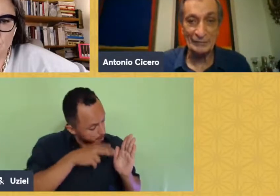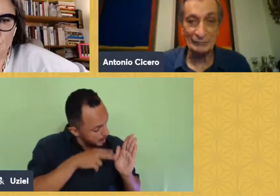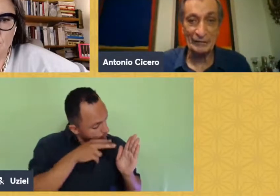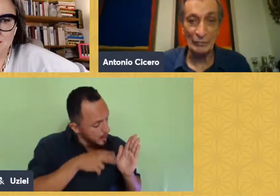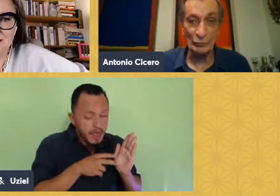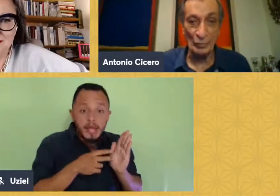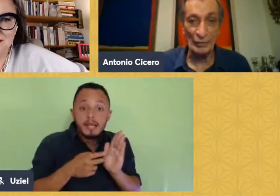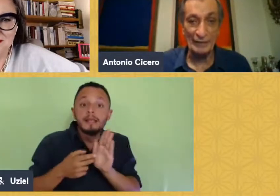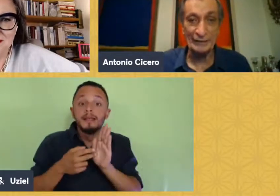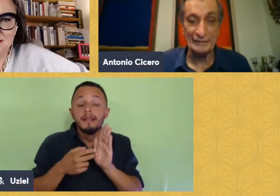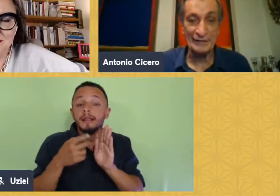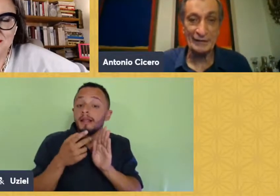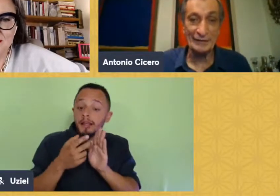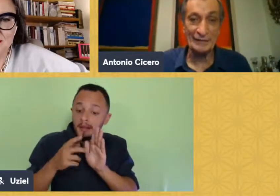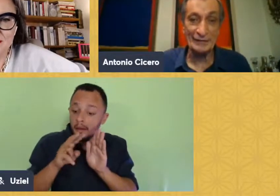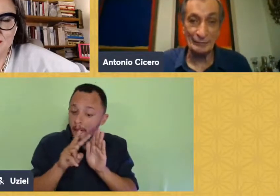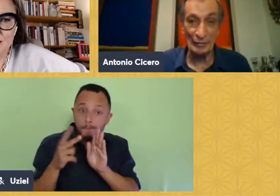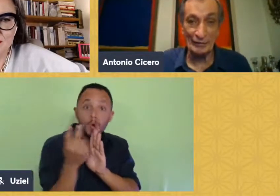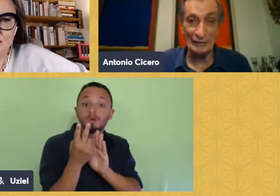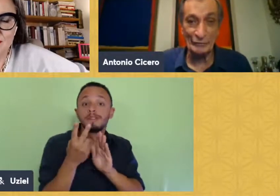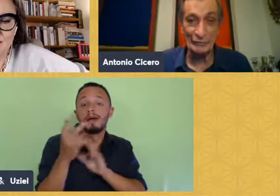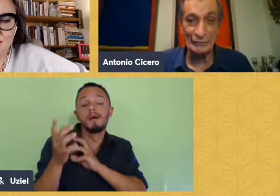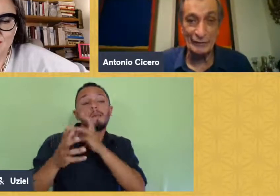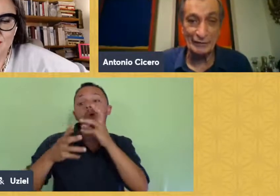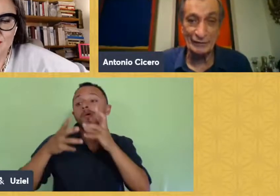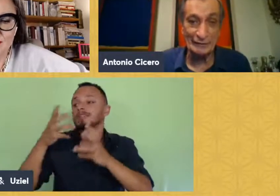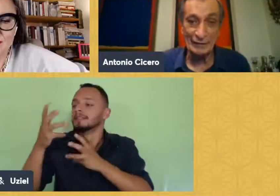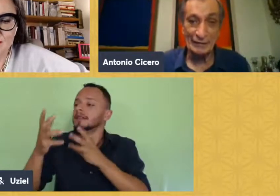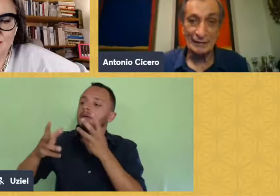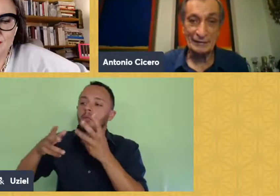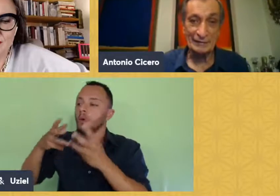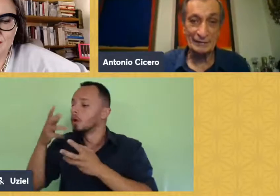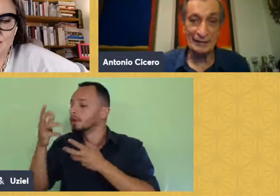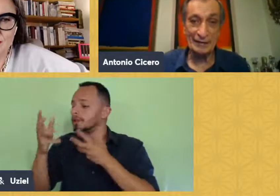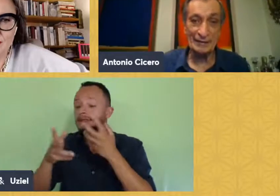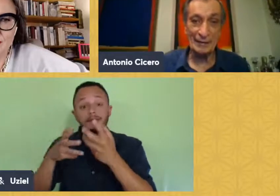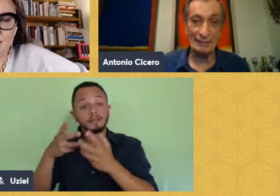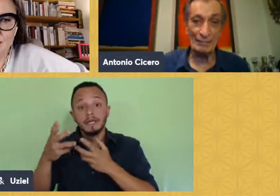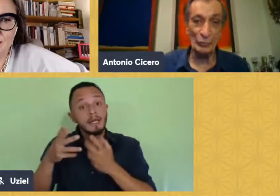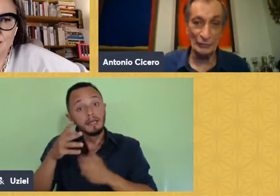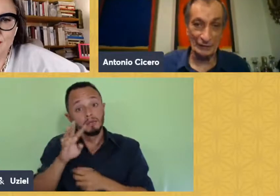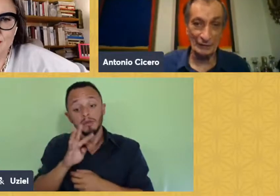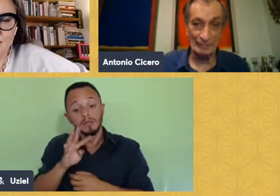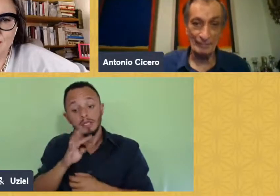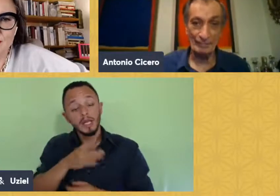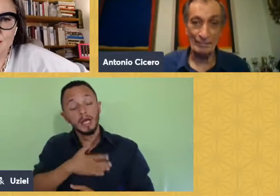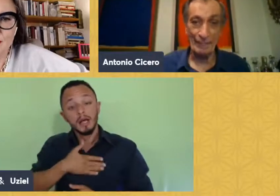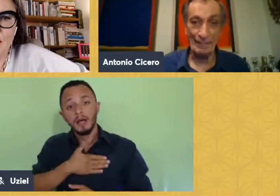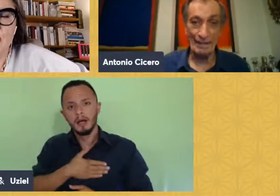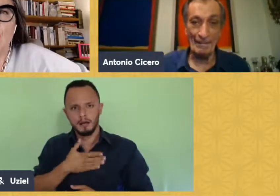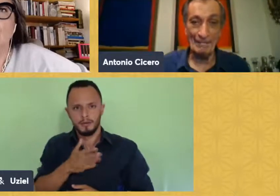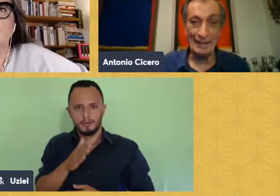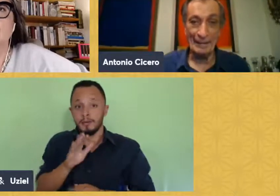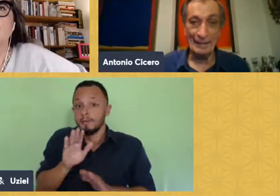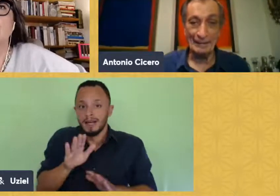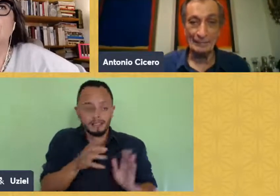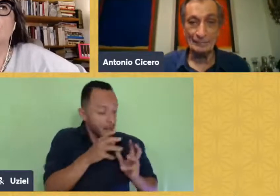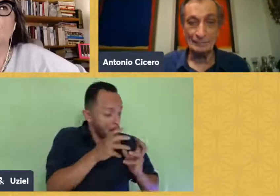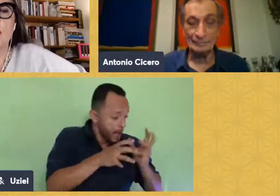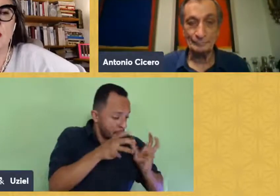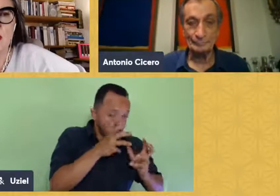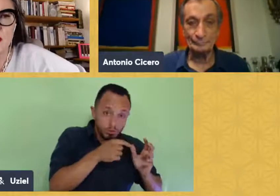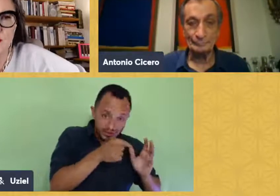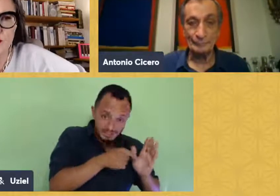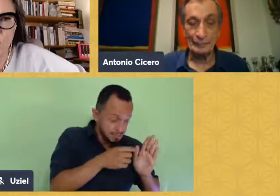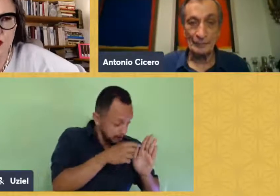interessantes, ficaram como letras interessantes, embora tenham sido escritas sem música. Né? Agora, Cícero, se a